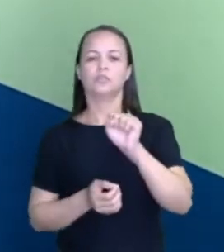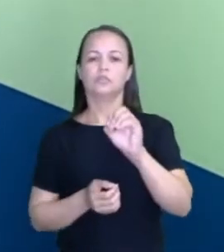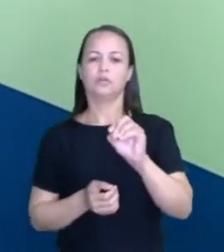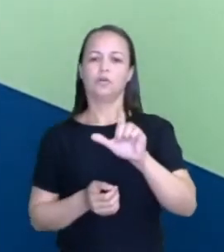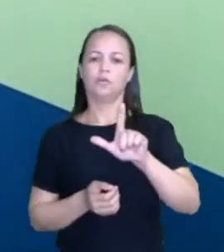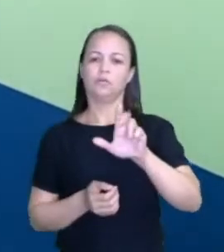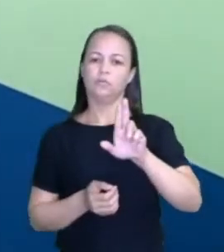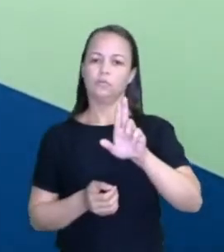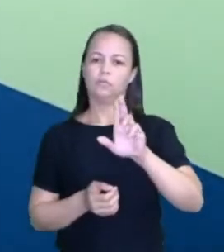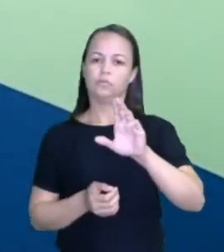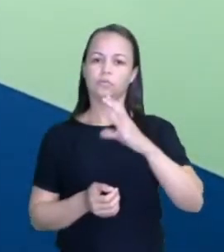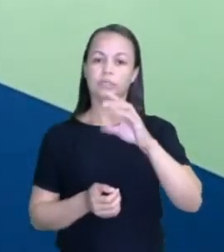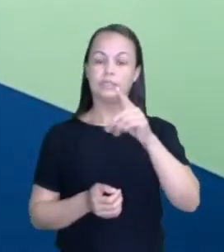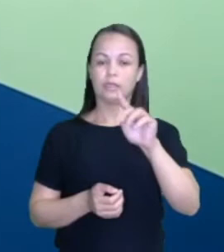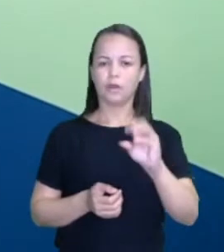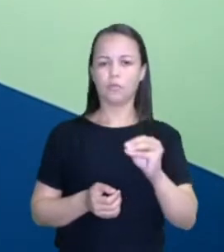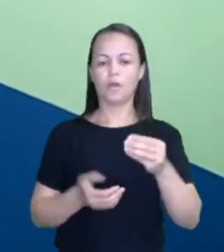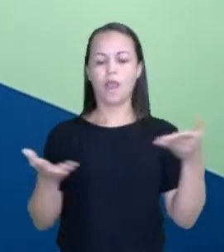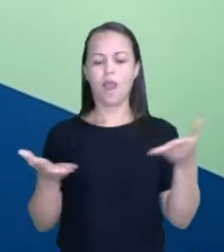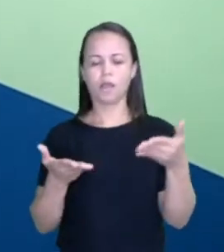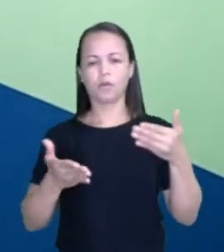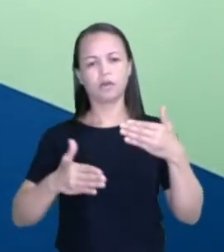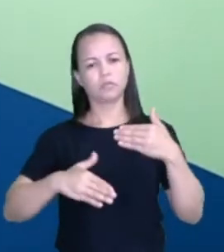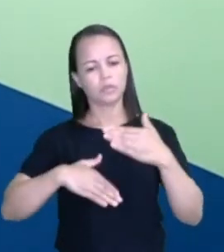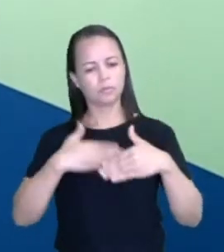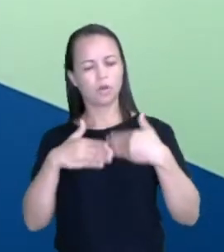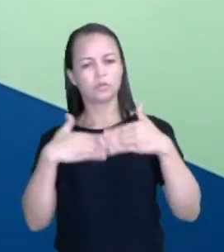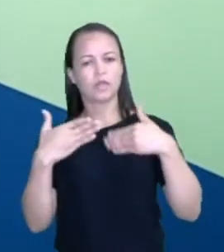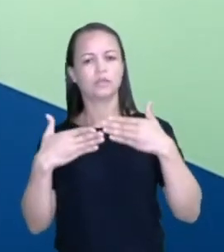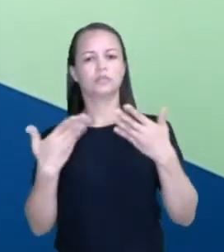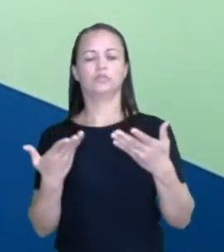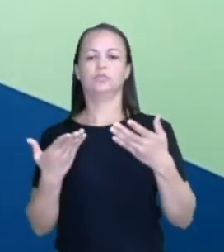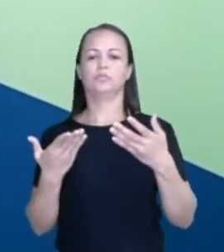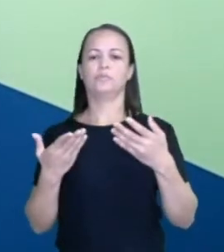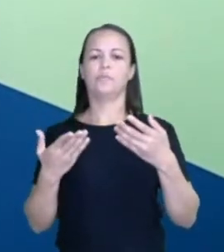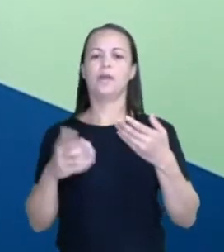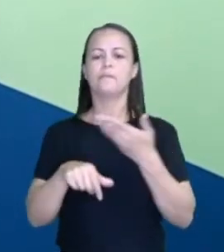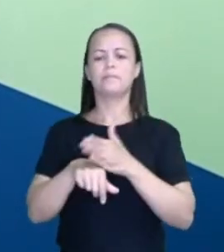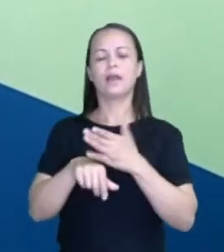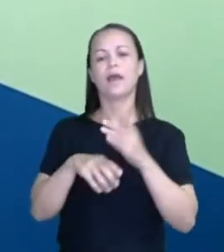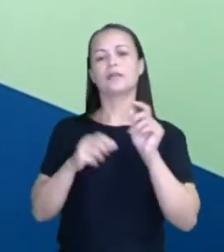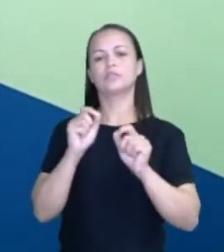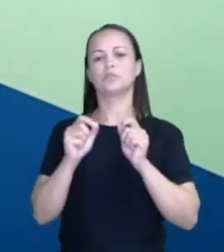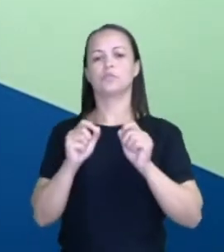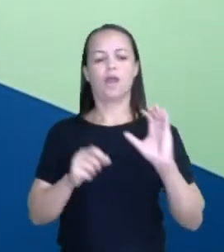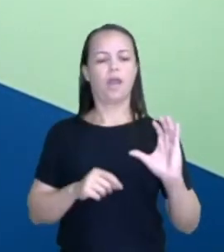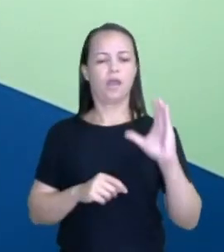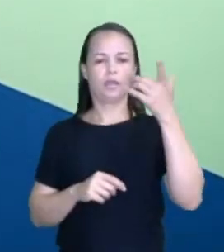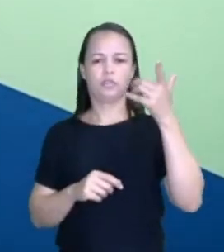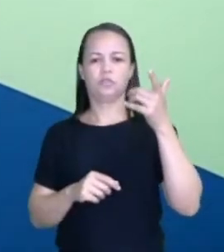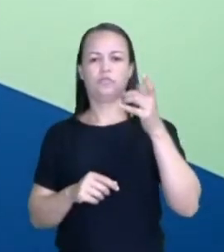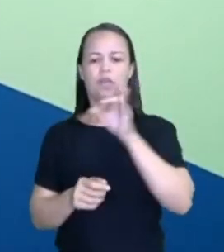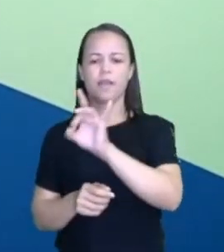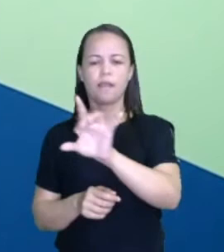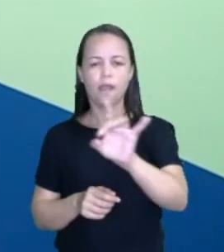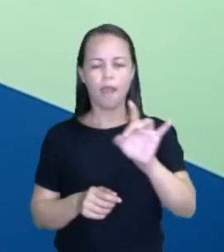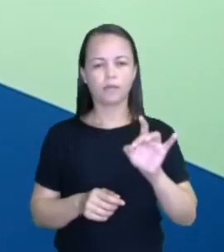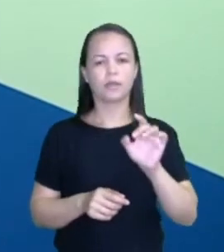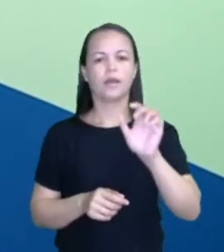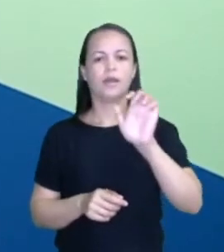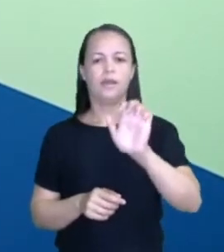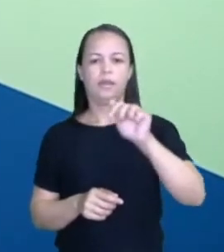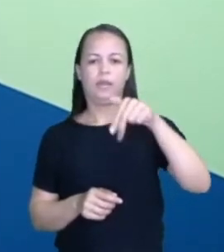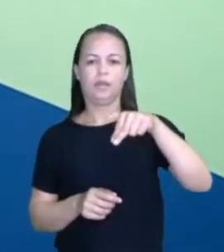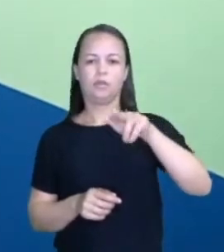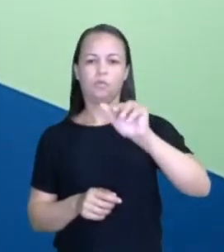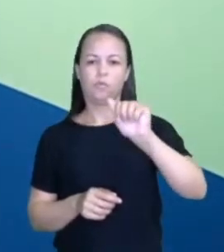gente vai ter processos práticos, técnicazinhas para resolver cada equação. Tranquilo? Então,